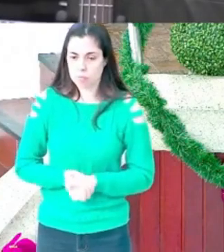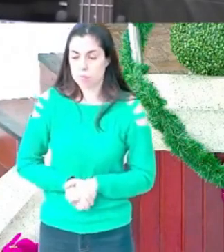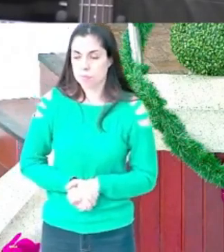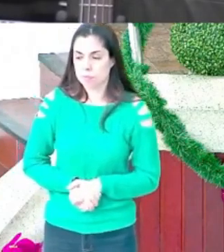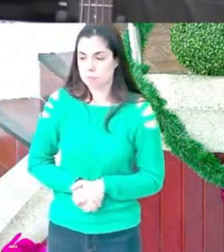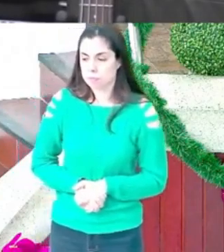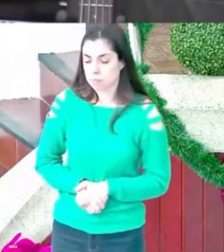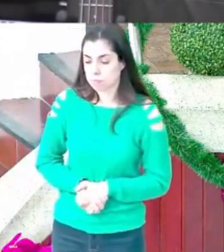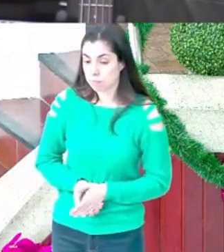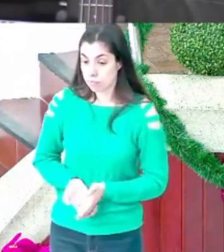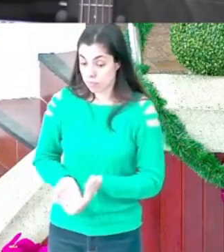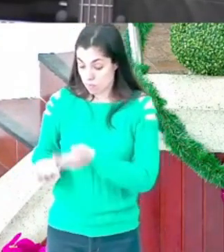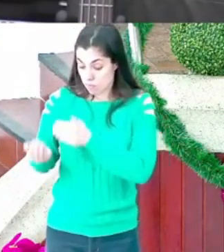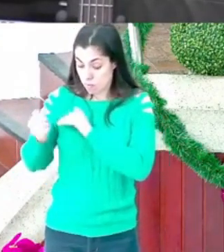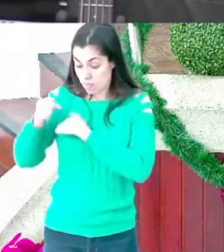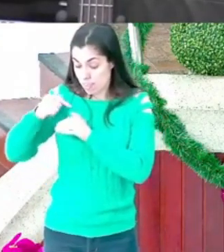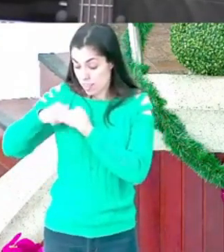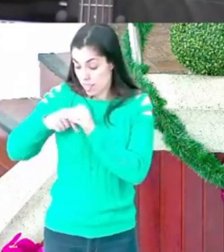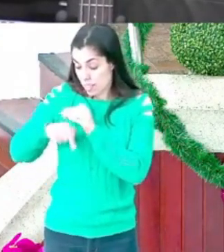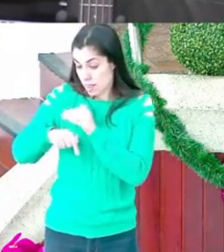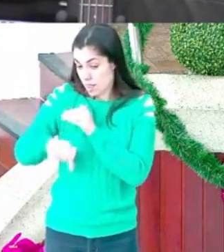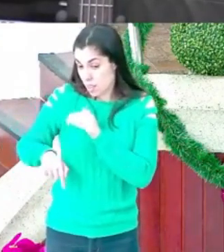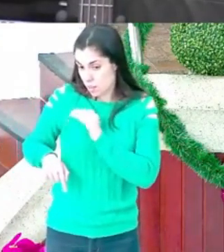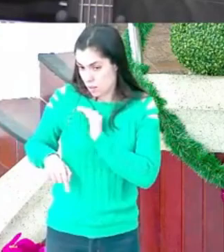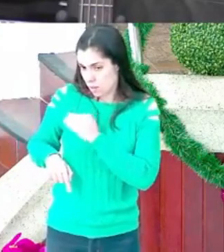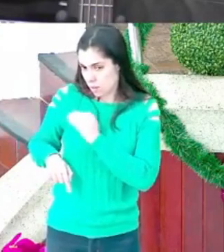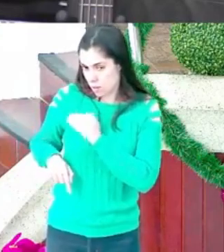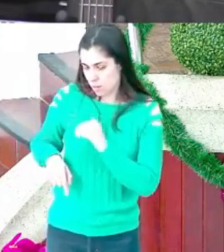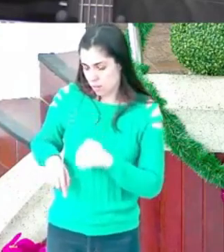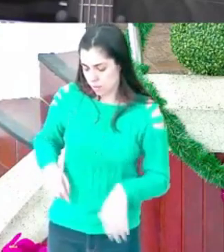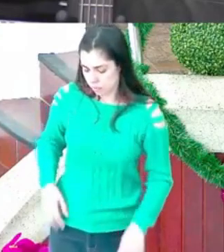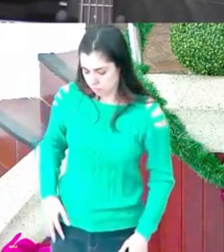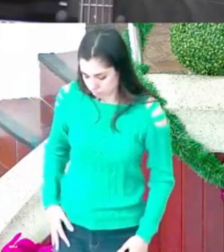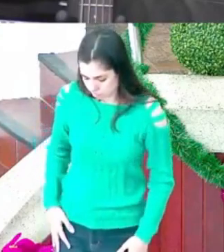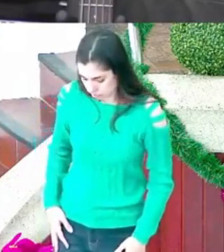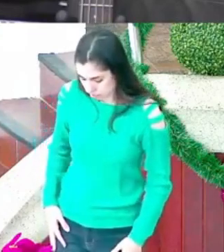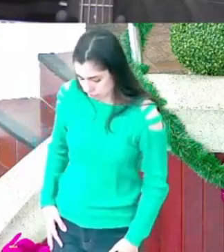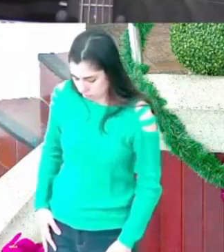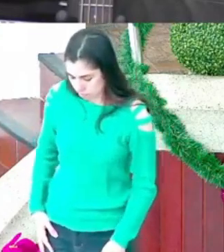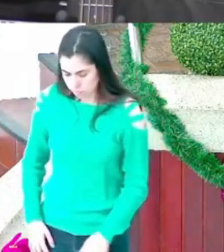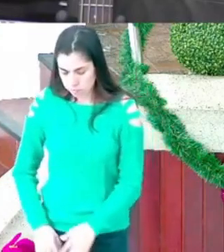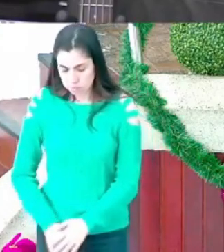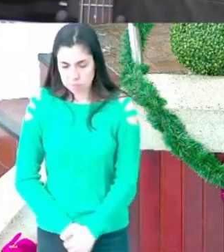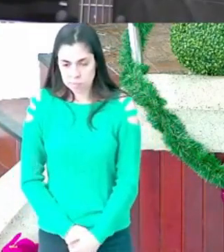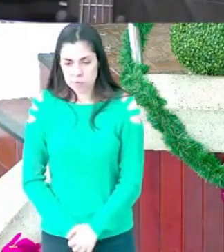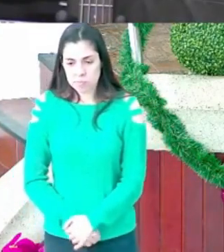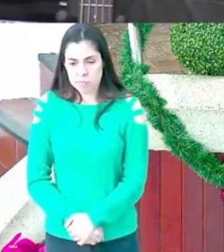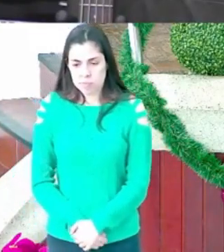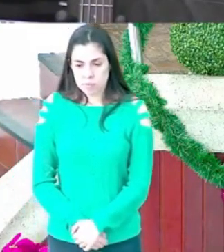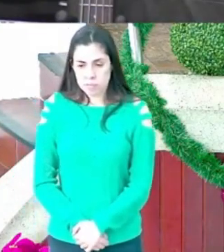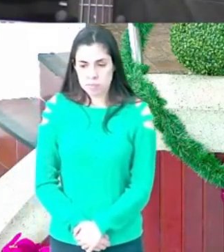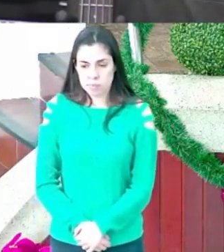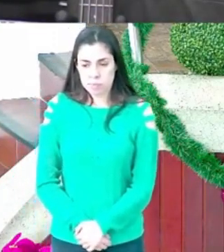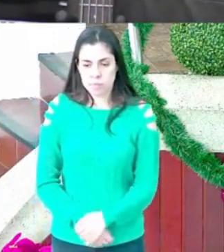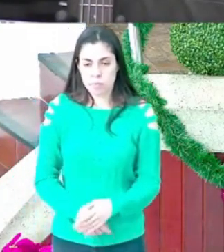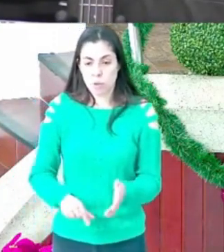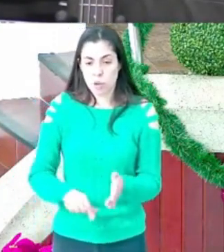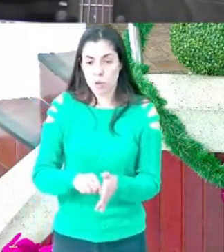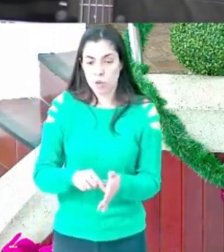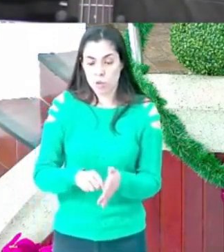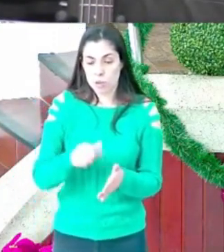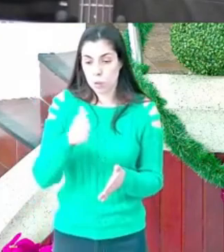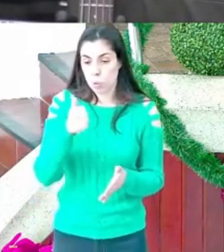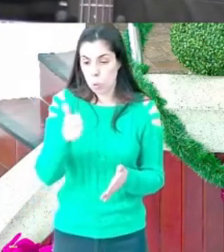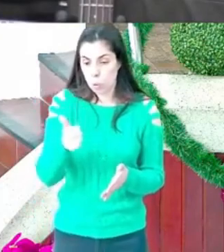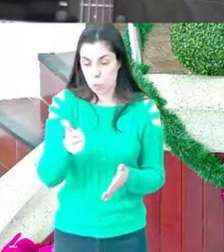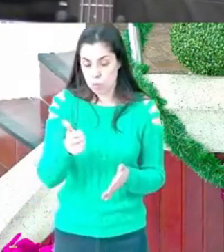está Cristo querendo dizer aqui no versículo 1 do capítulo 6 de